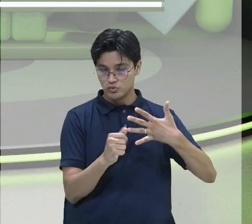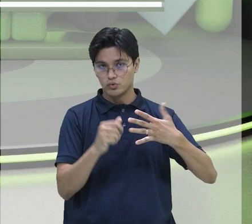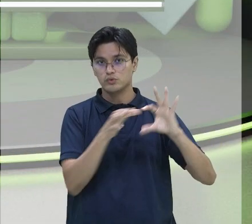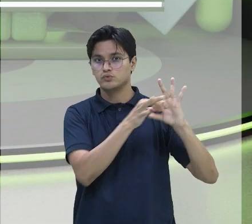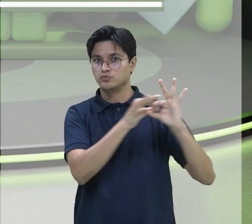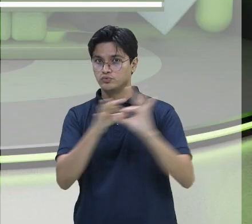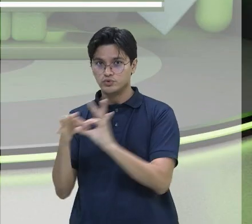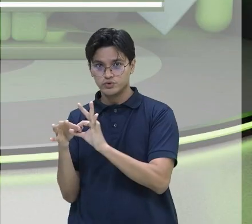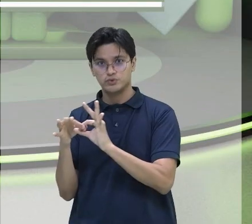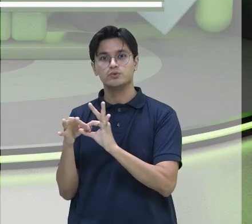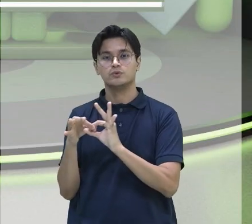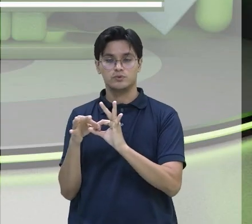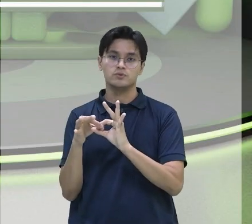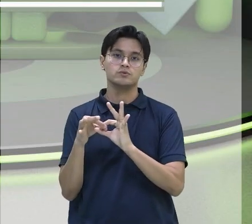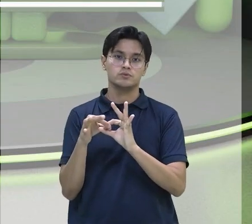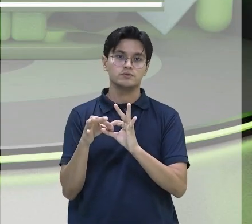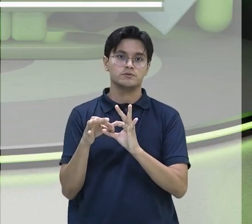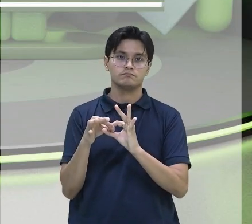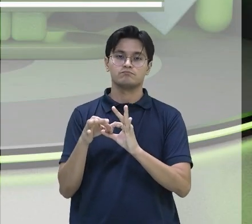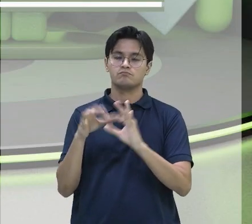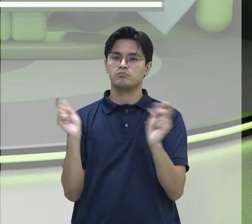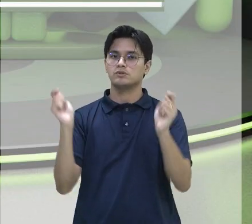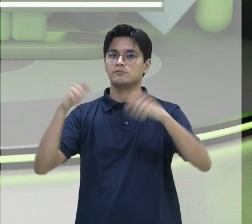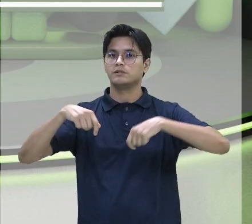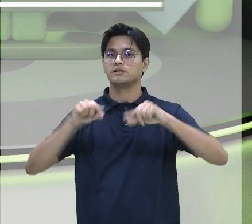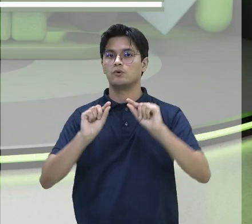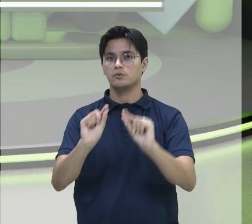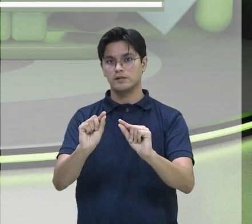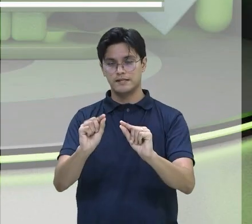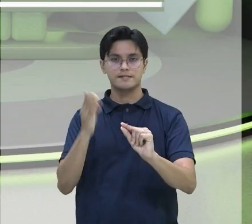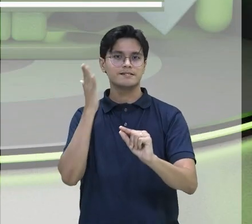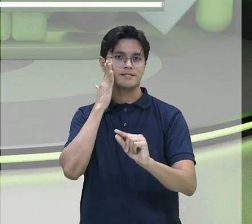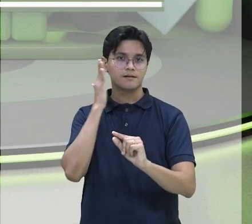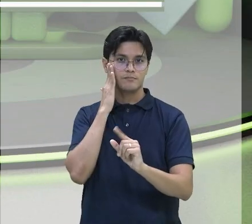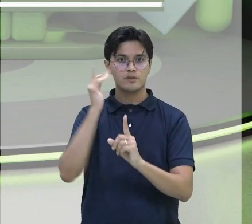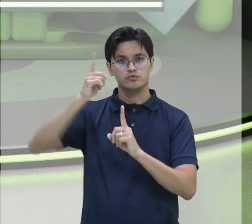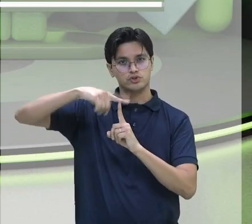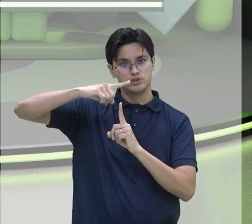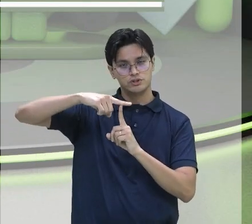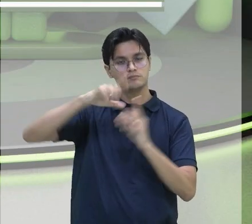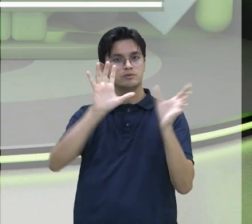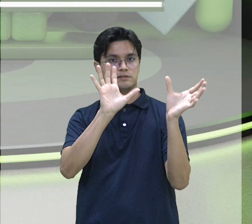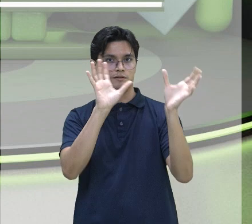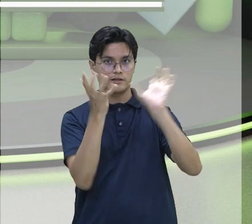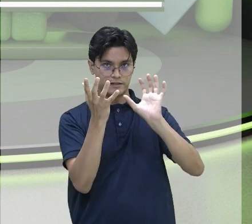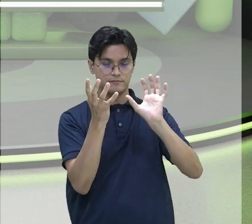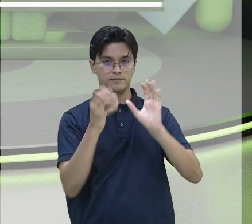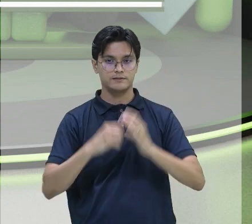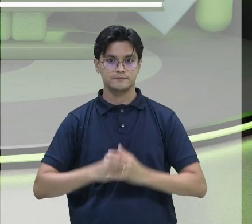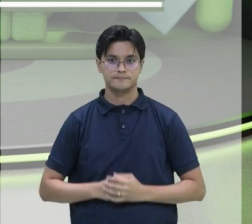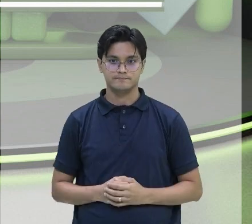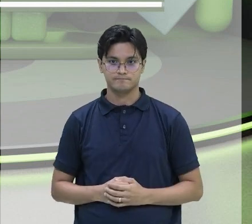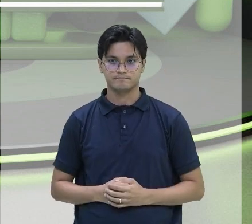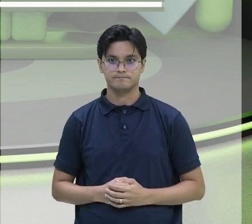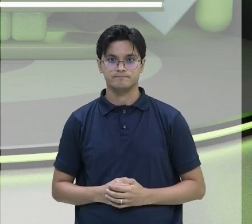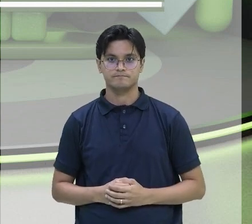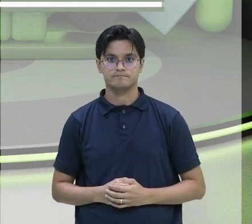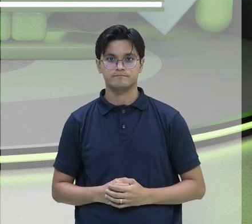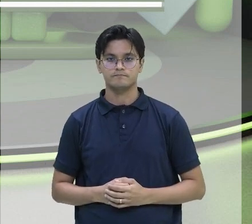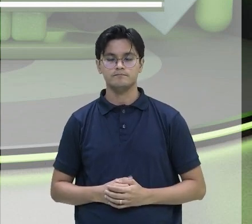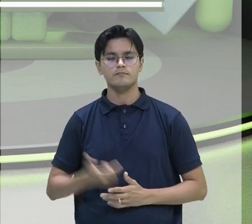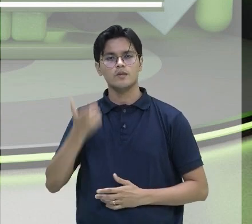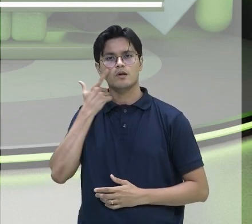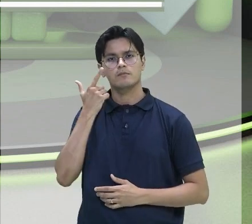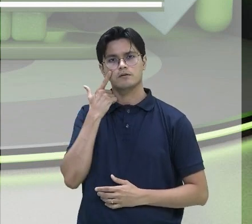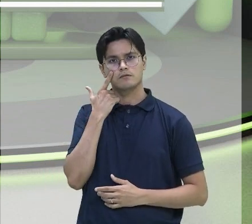né, para fazer ali a determinação do clima. Vamos observar aí quais são